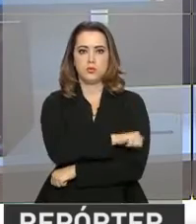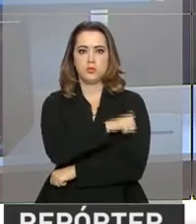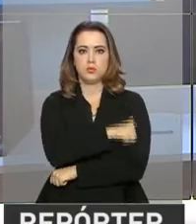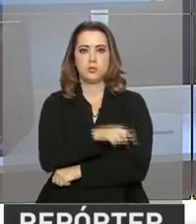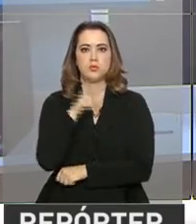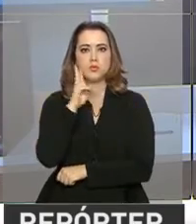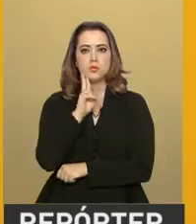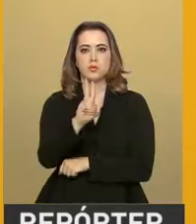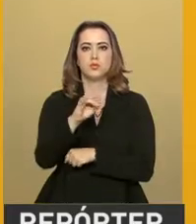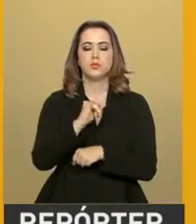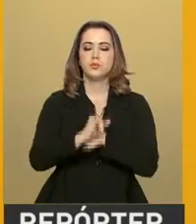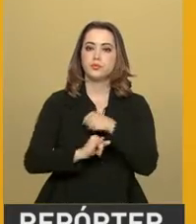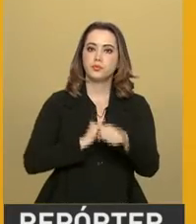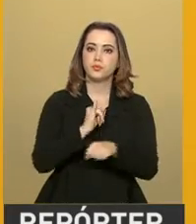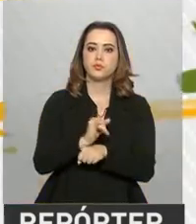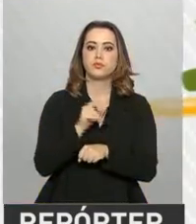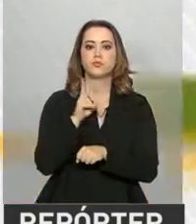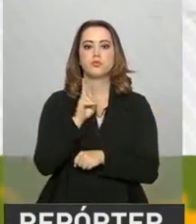Brasil.